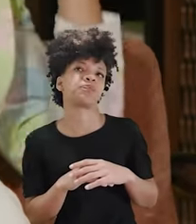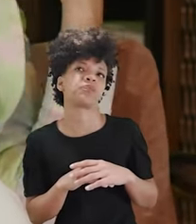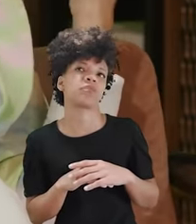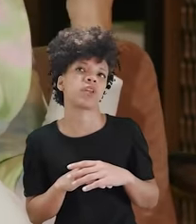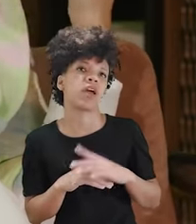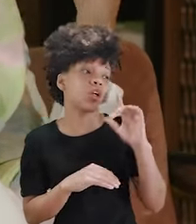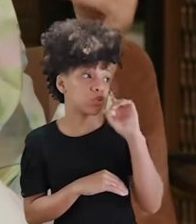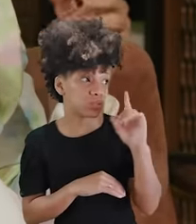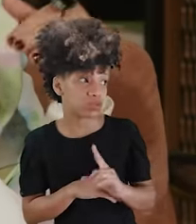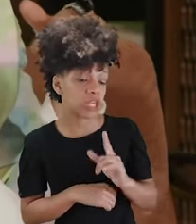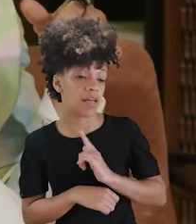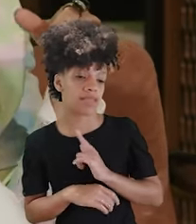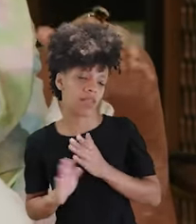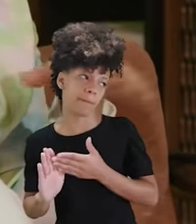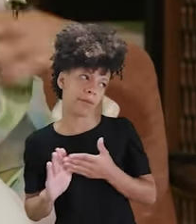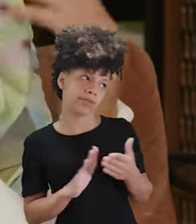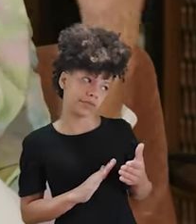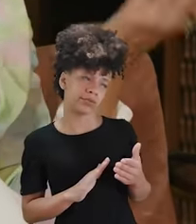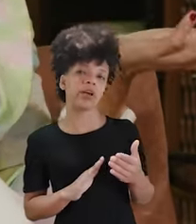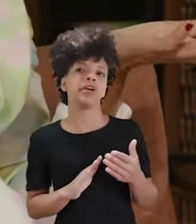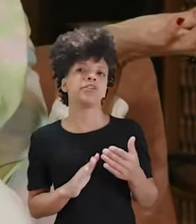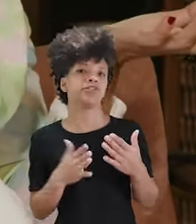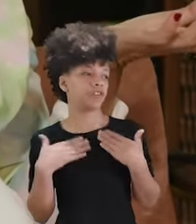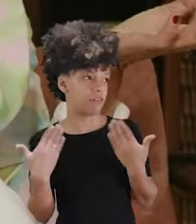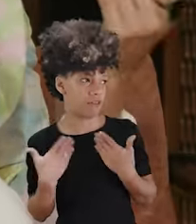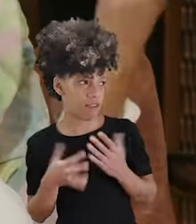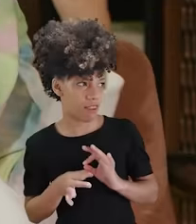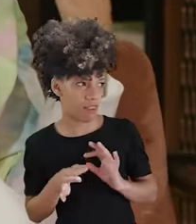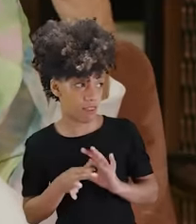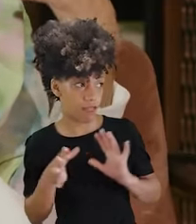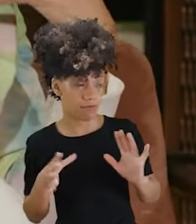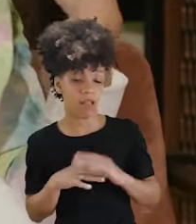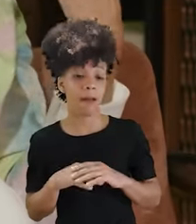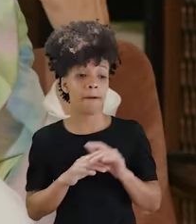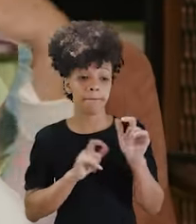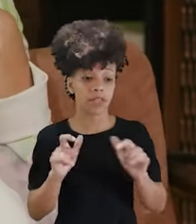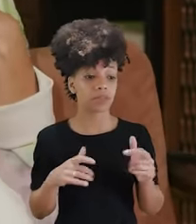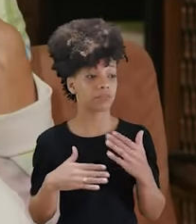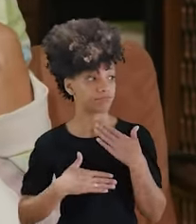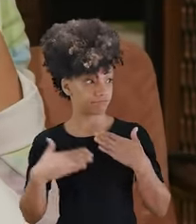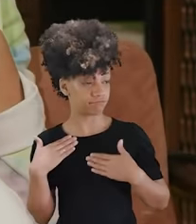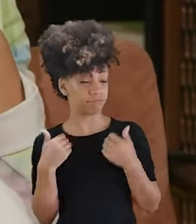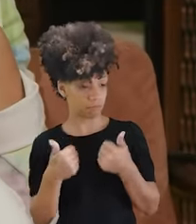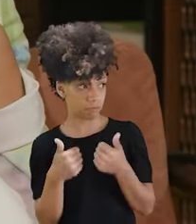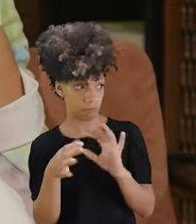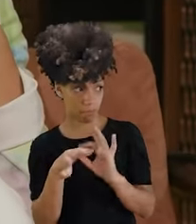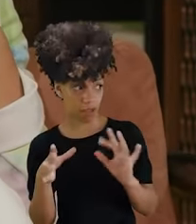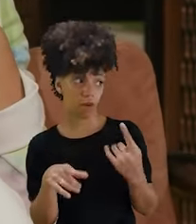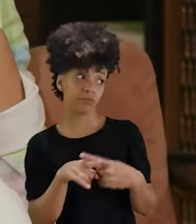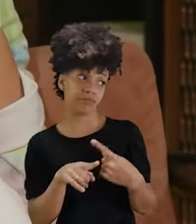dias na verdade tem o seu momento é de lazer para quem está fisicamente